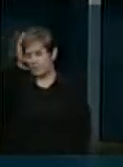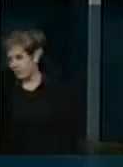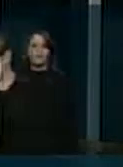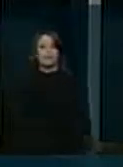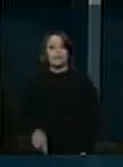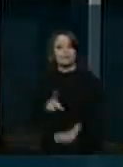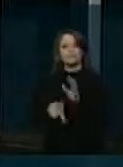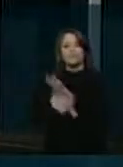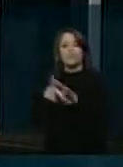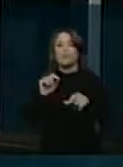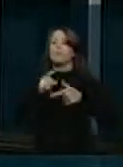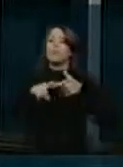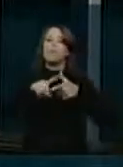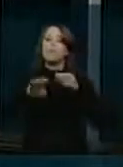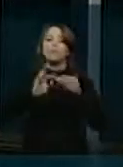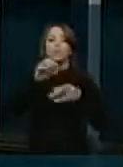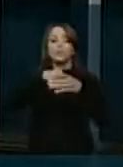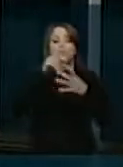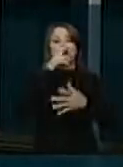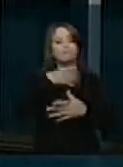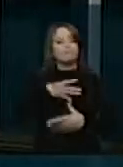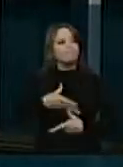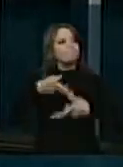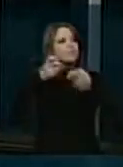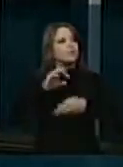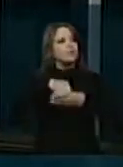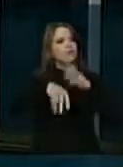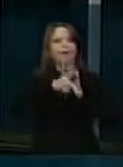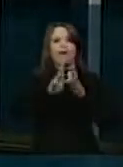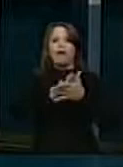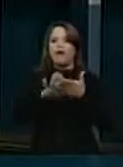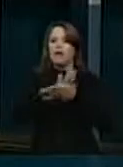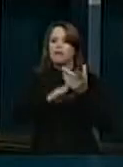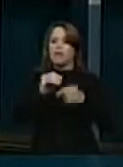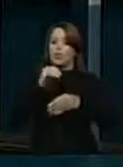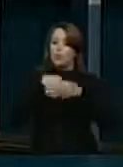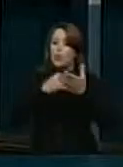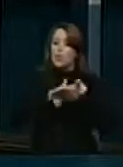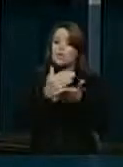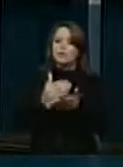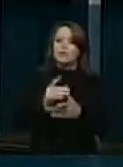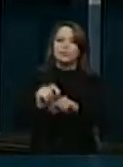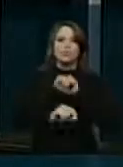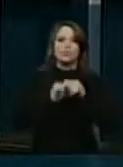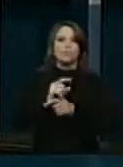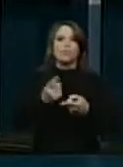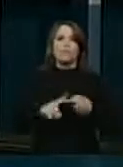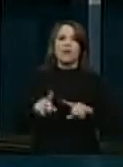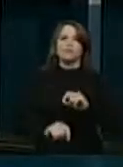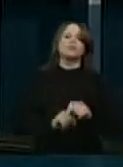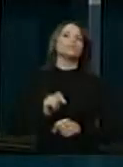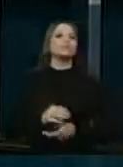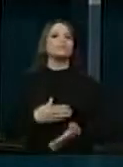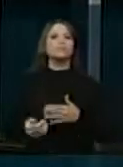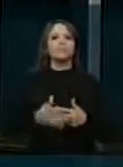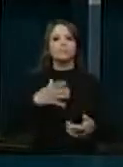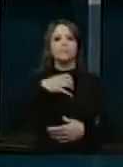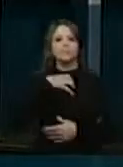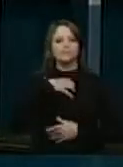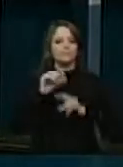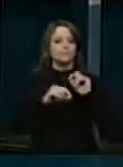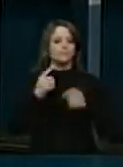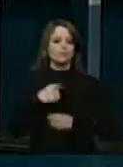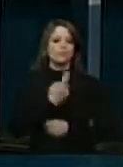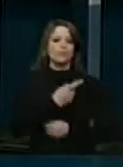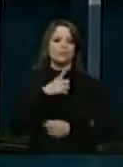originário da crise, não tenha vivenciado a crise no seu processo originário, mas, de qualquer forma,